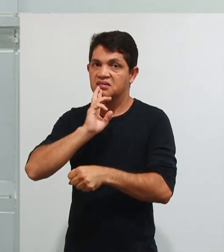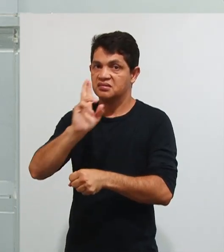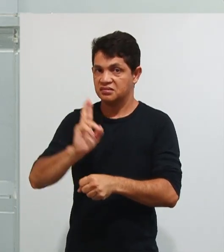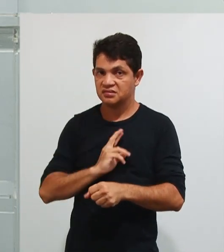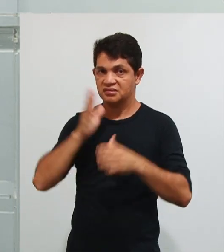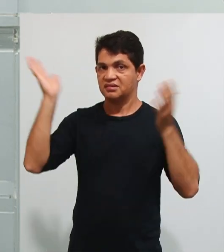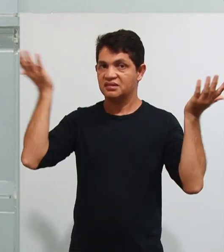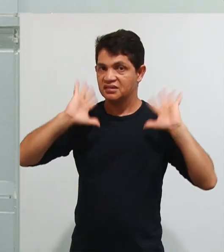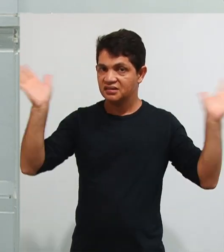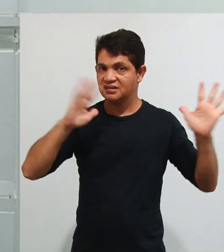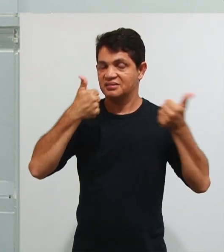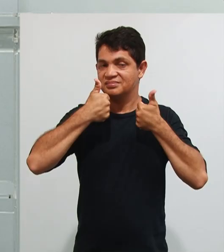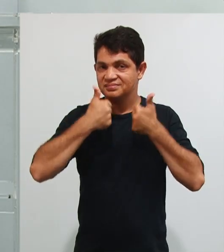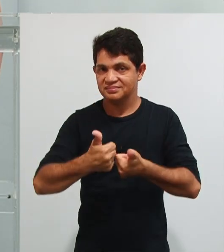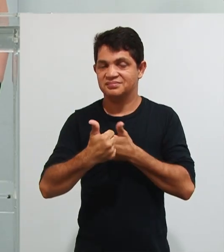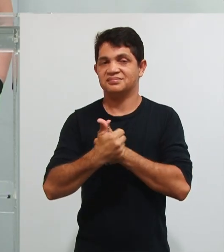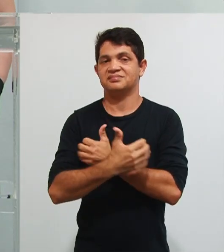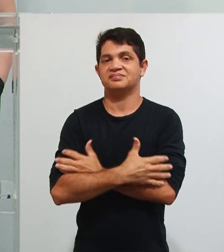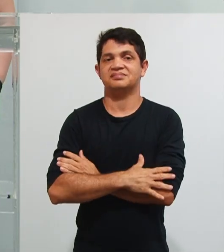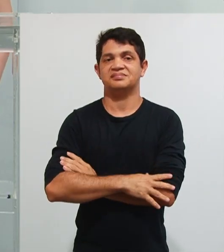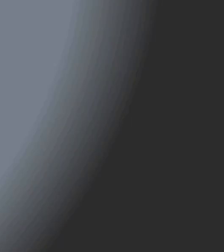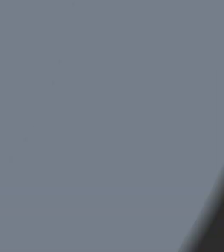dúvidas. Até logo, pessoal!